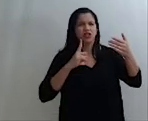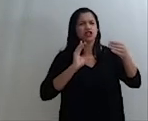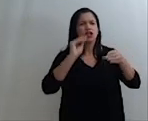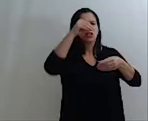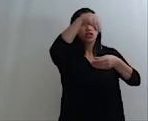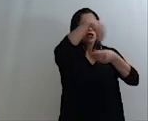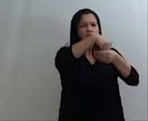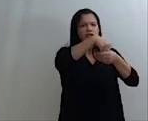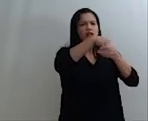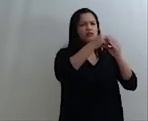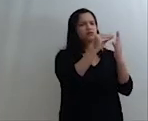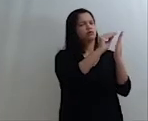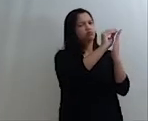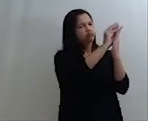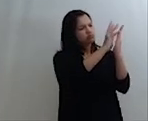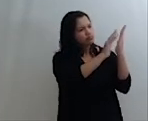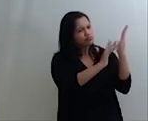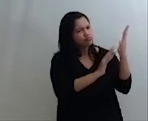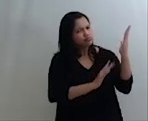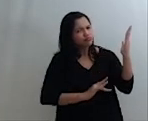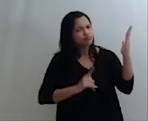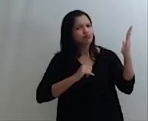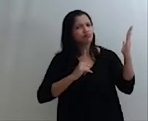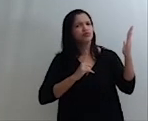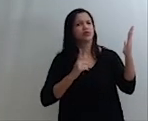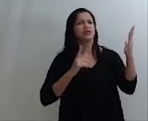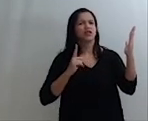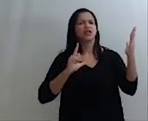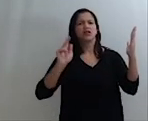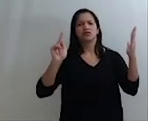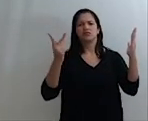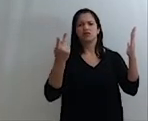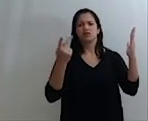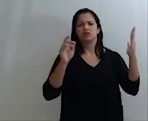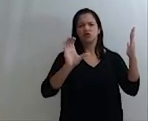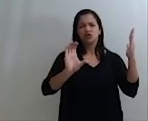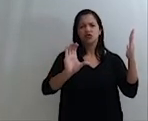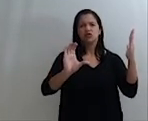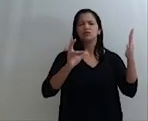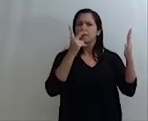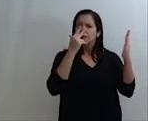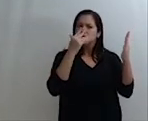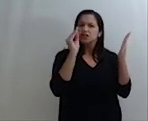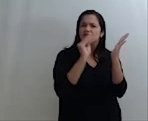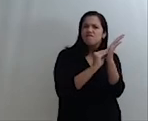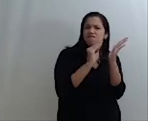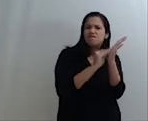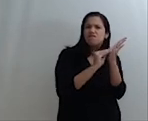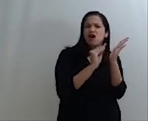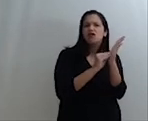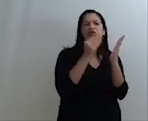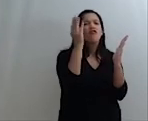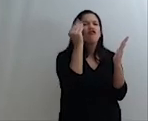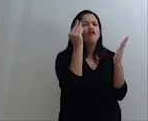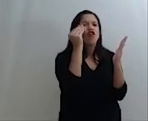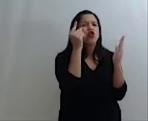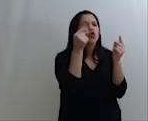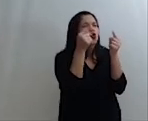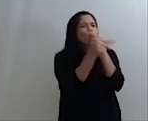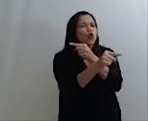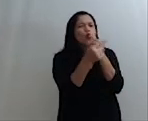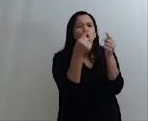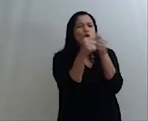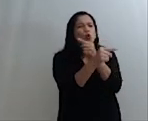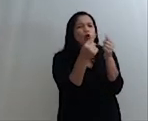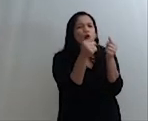eh as deficiências do reconhecimento fotográfico já colocamos também na peça tinha outras considerações a fazer mas eh em